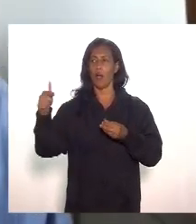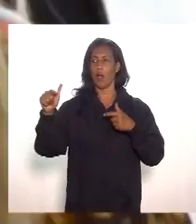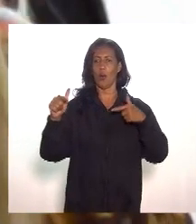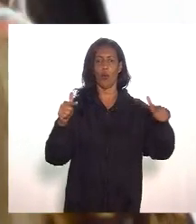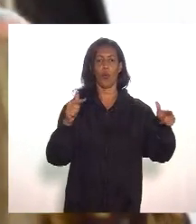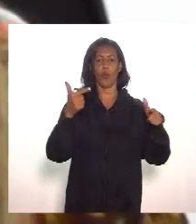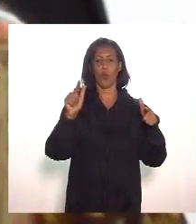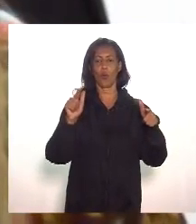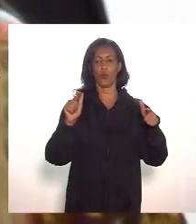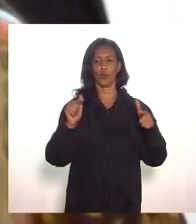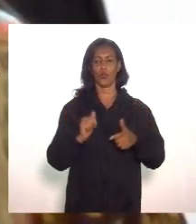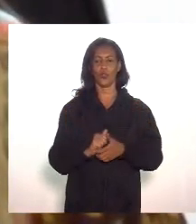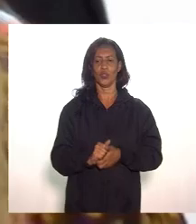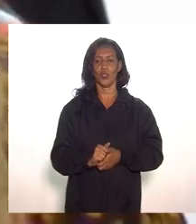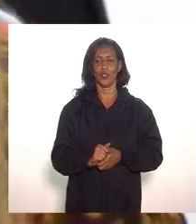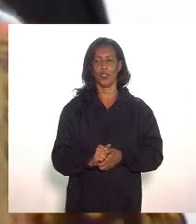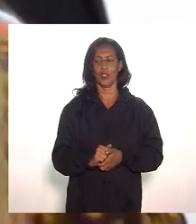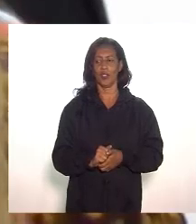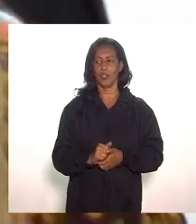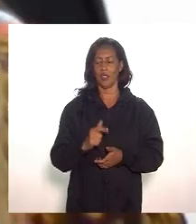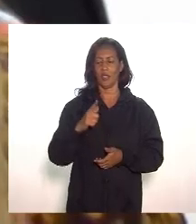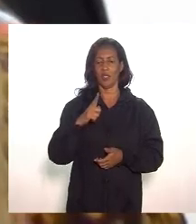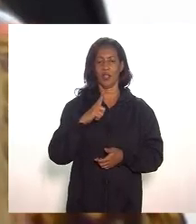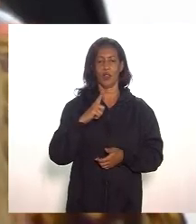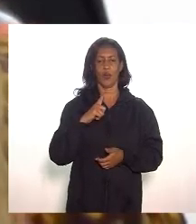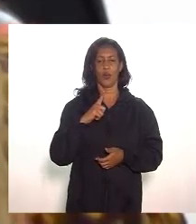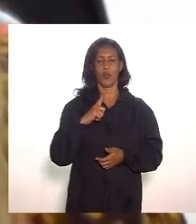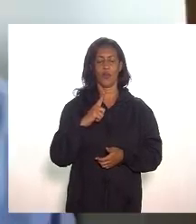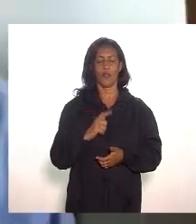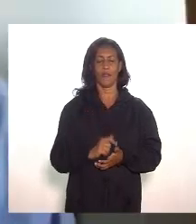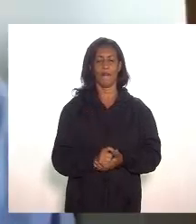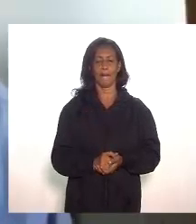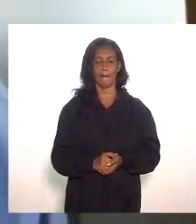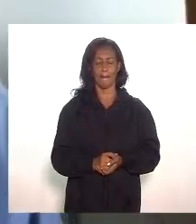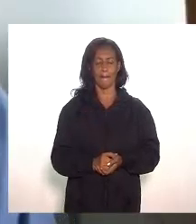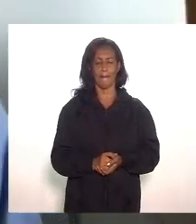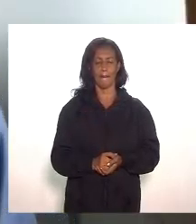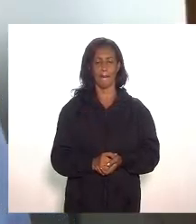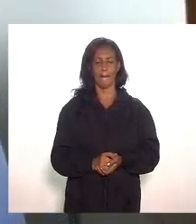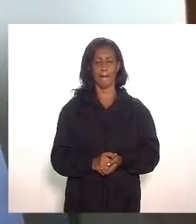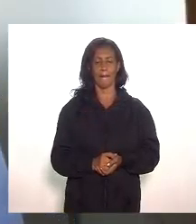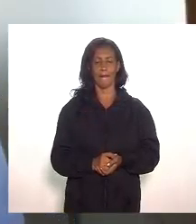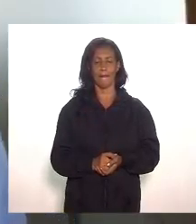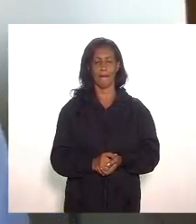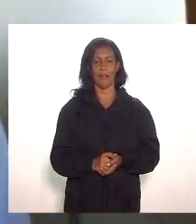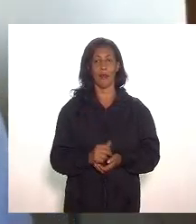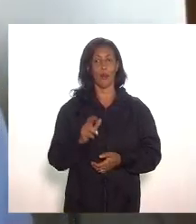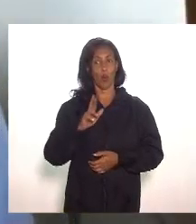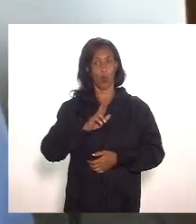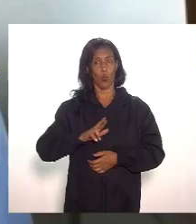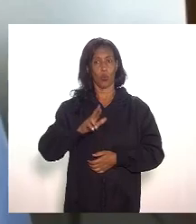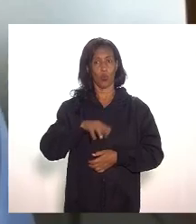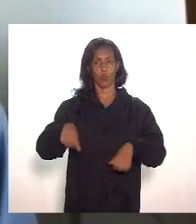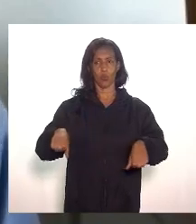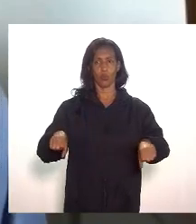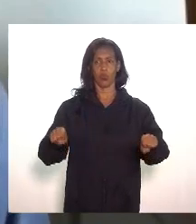automotores, incorre em tratamento discriminatório para os usuários